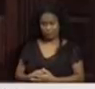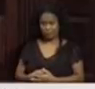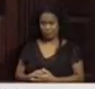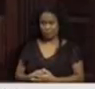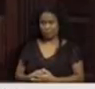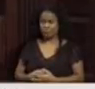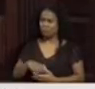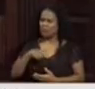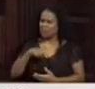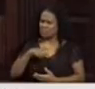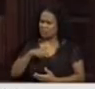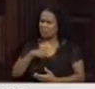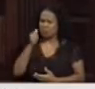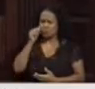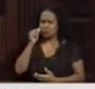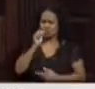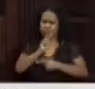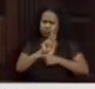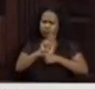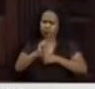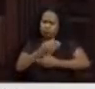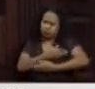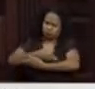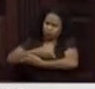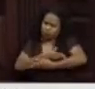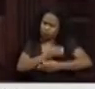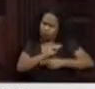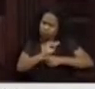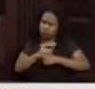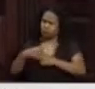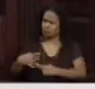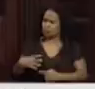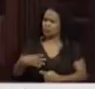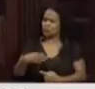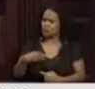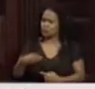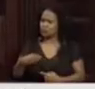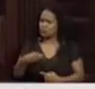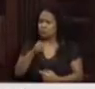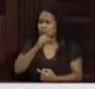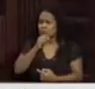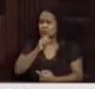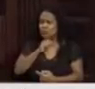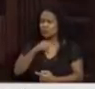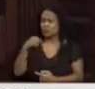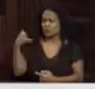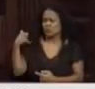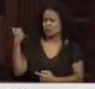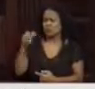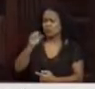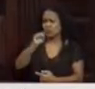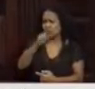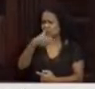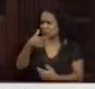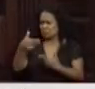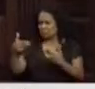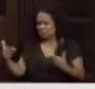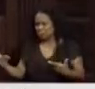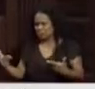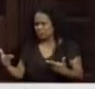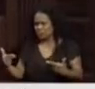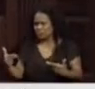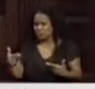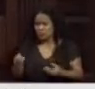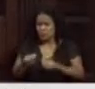Tem uma babazinha que ele amou e que cuidou dos filhos, uma velhinha de 80 e tantos anos, e não deu um plano